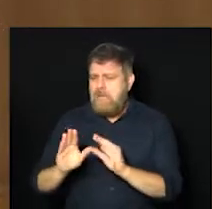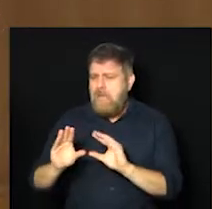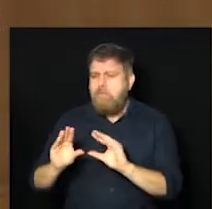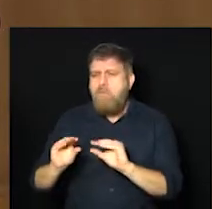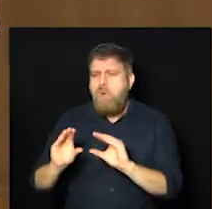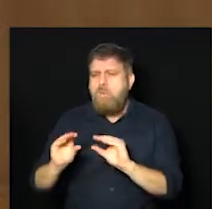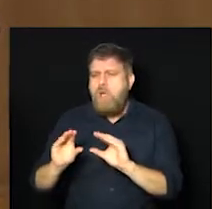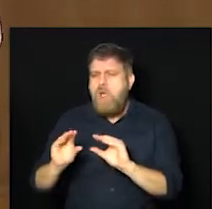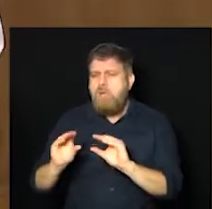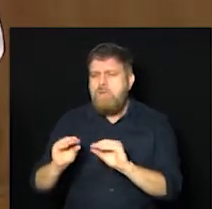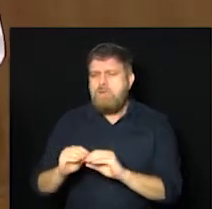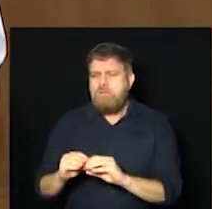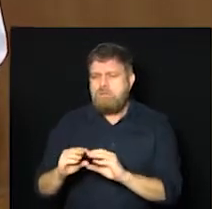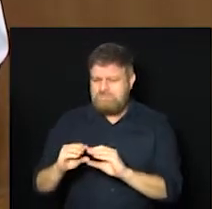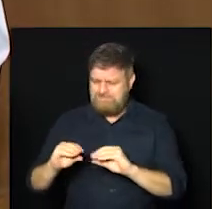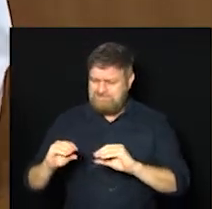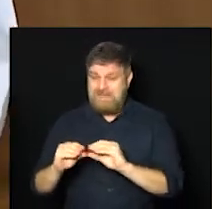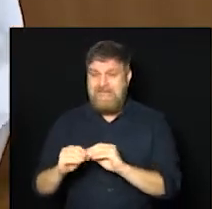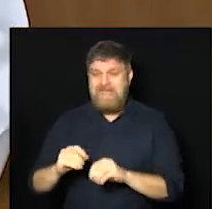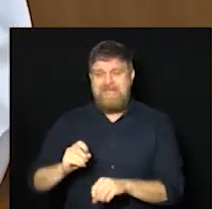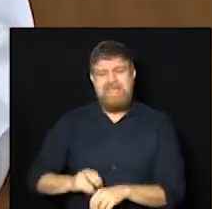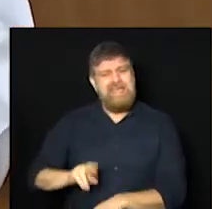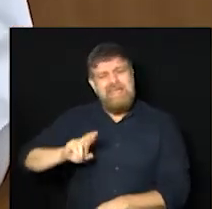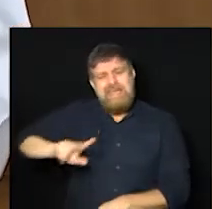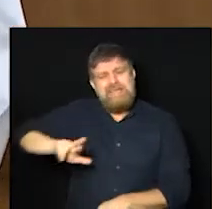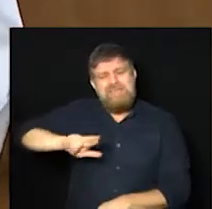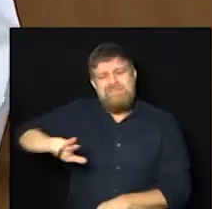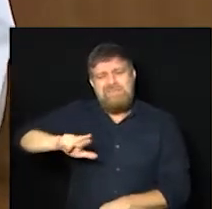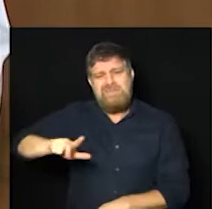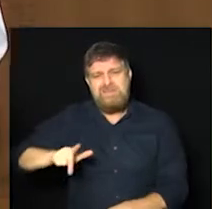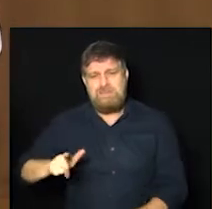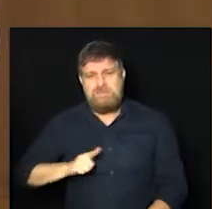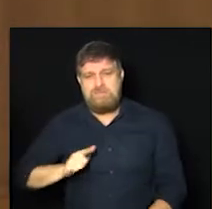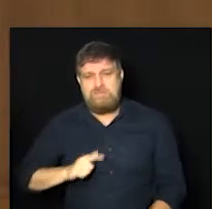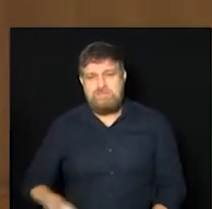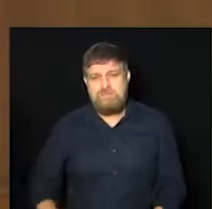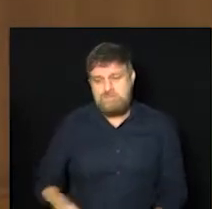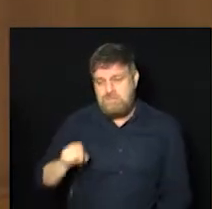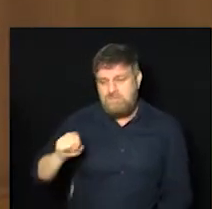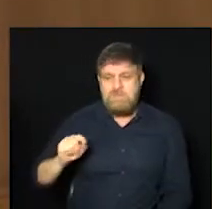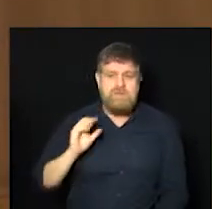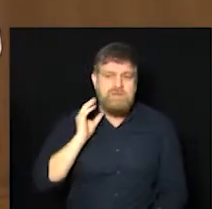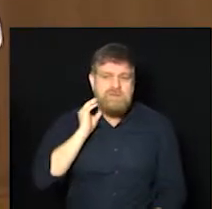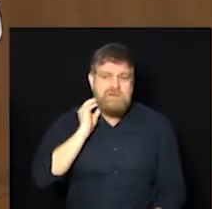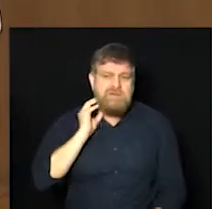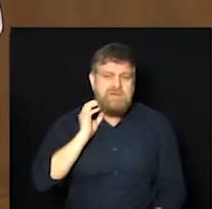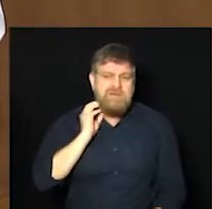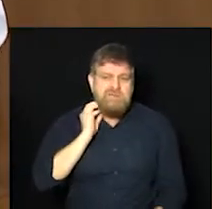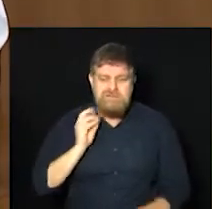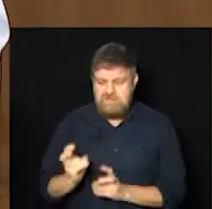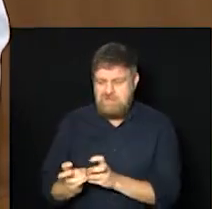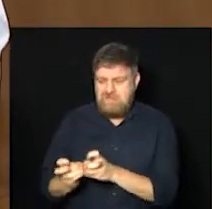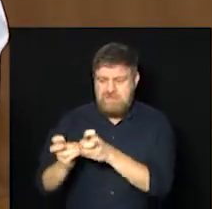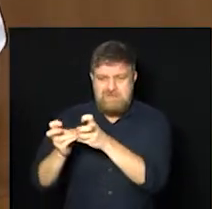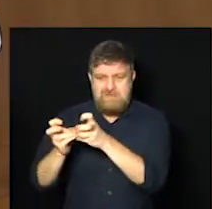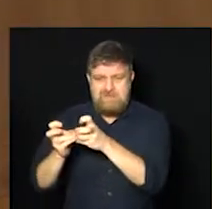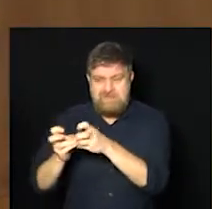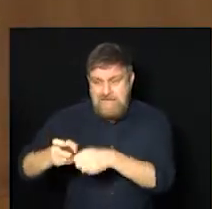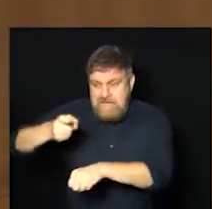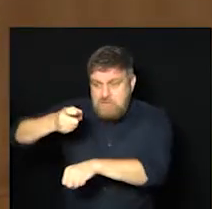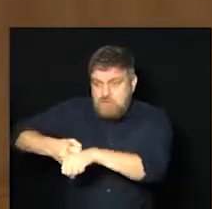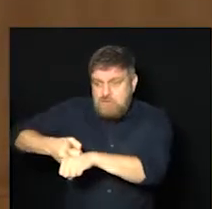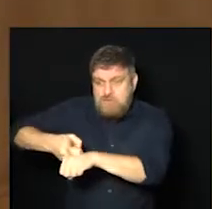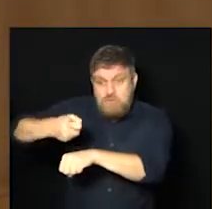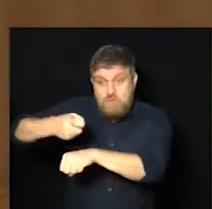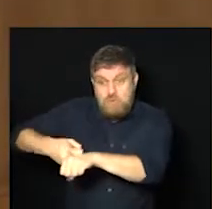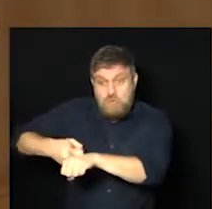ele é elástico, diferente do linfonodo com metástase de tumor sólido, que é